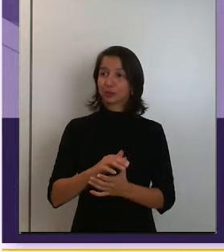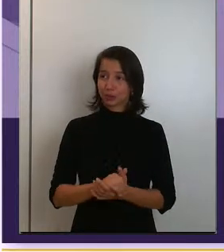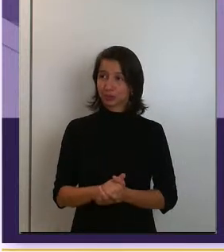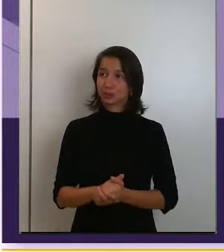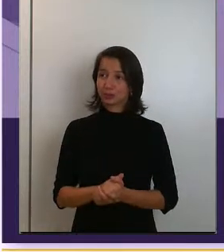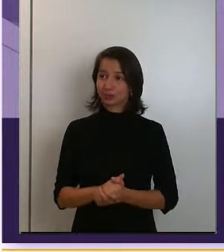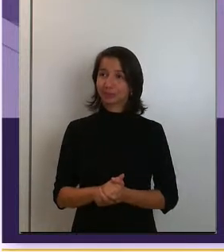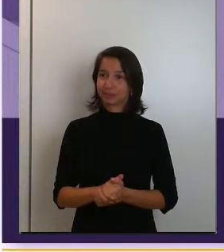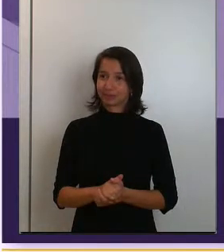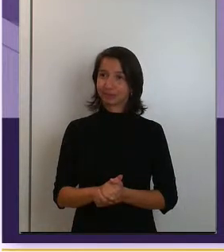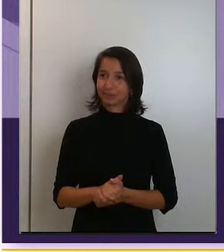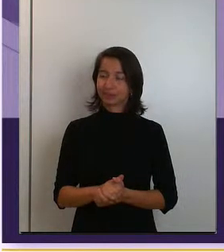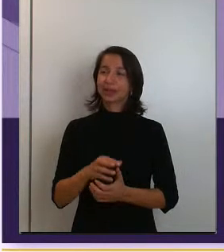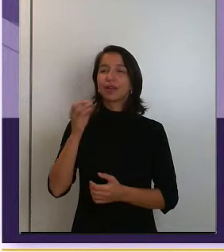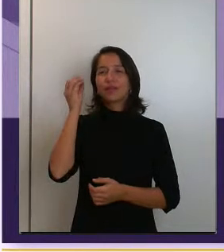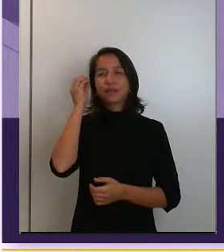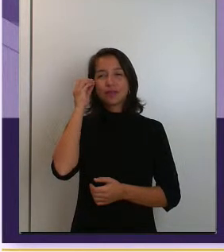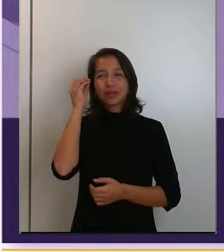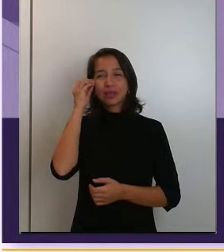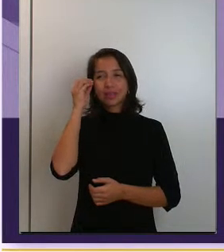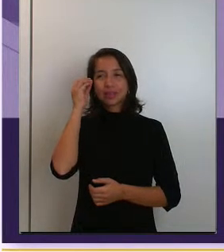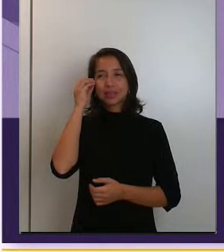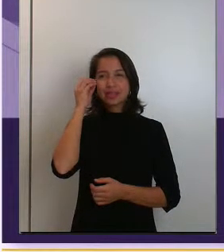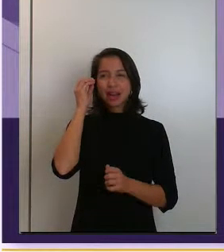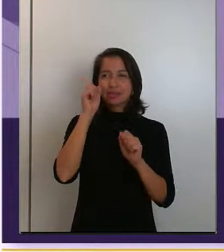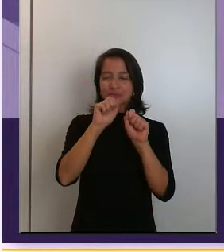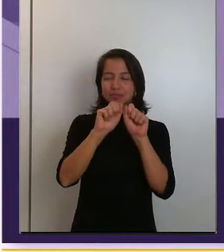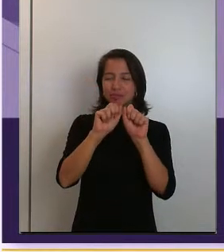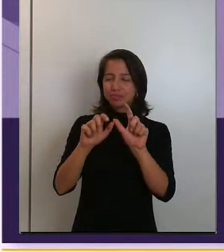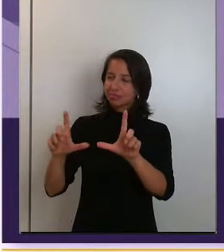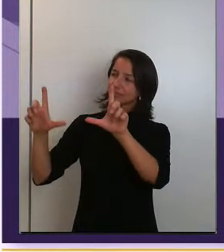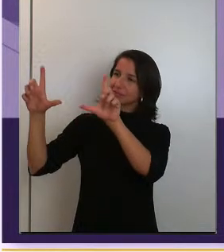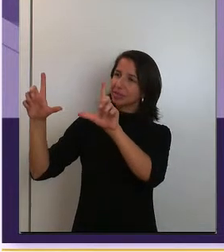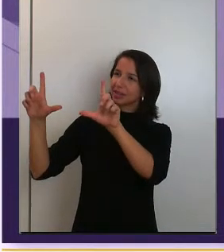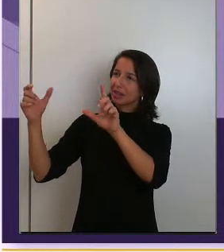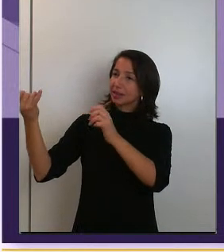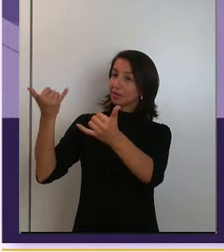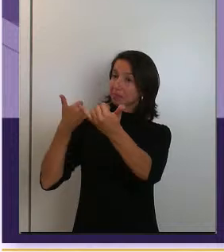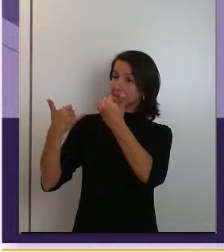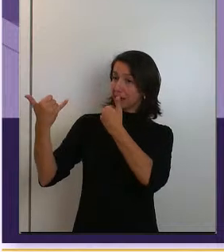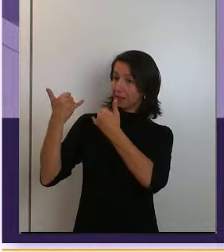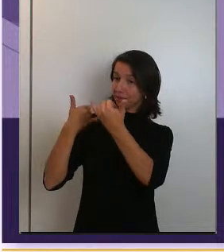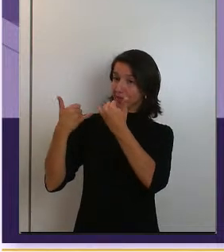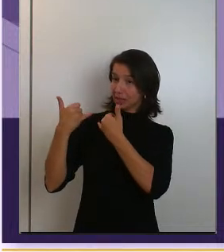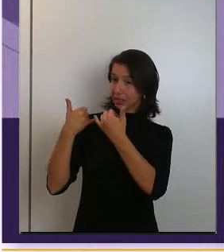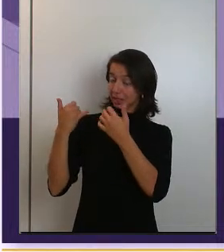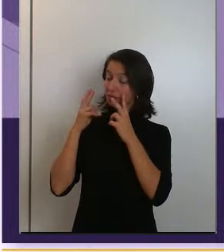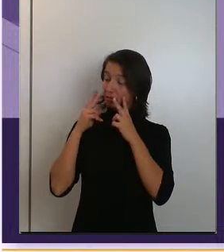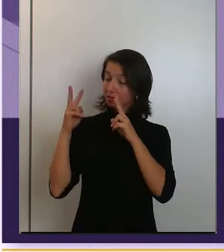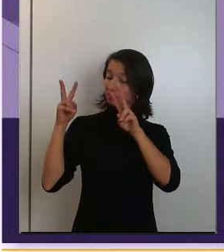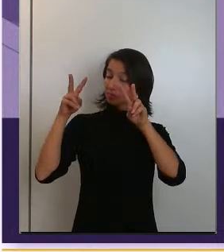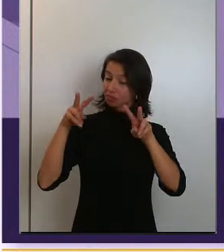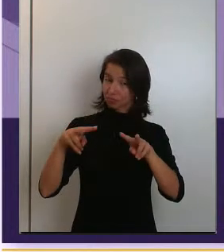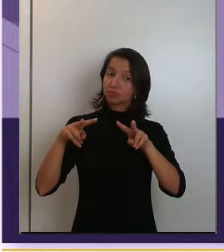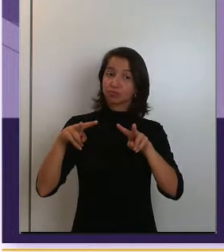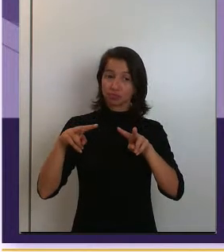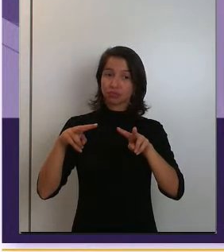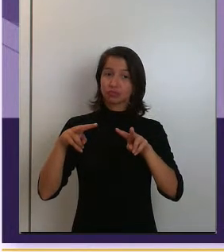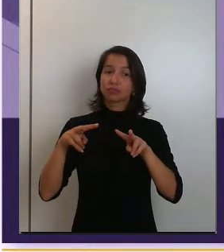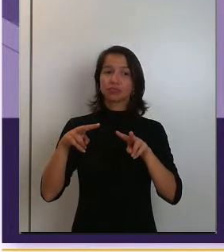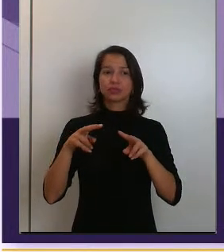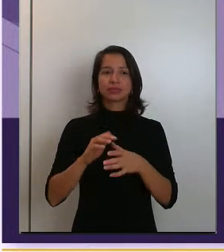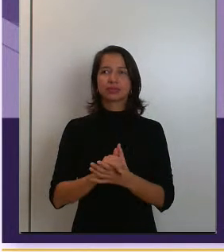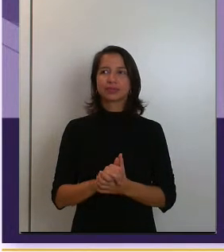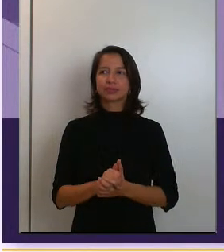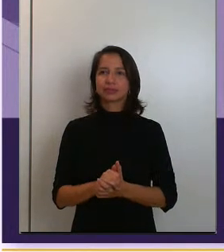Deixa eu tentar aqui colocar o PowerPoint. Por favor, me avisem se estão visualizando a apresentação de